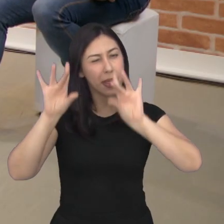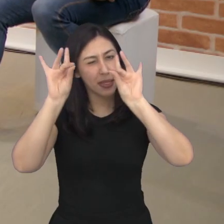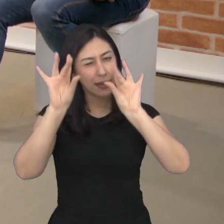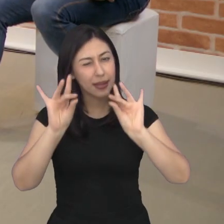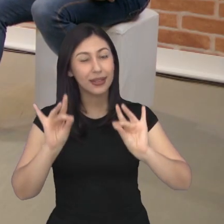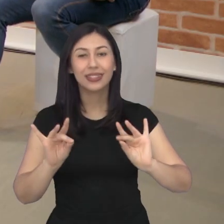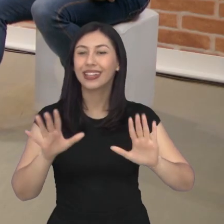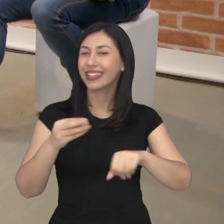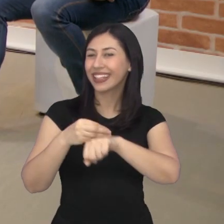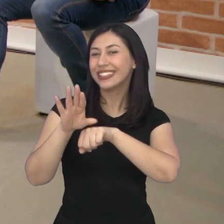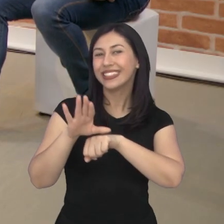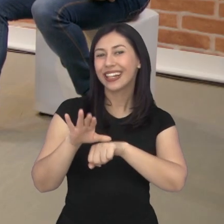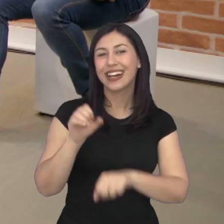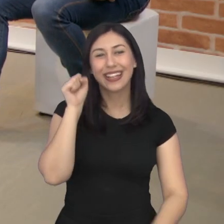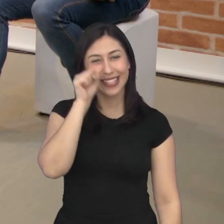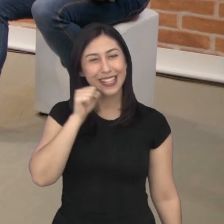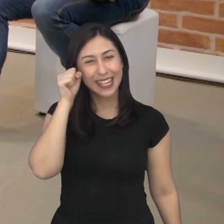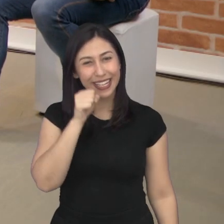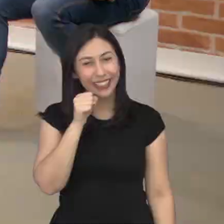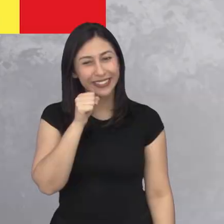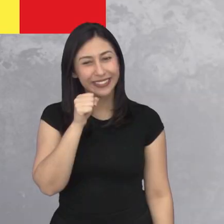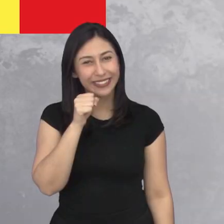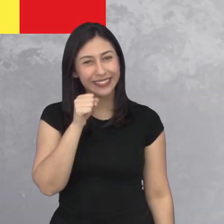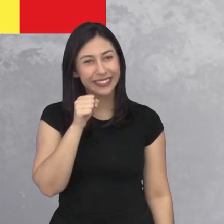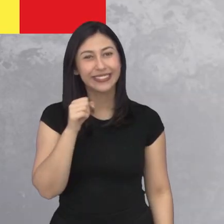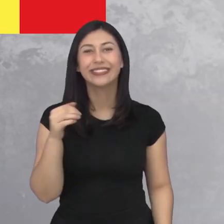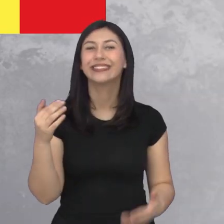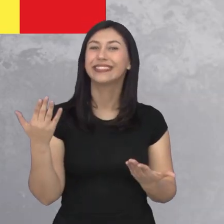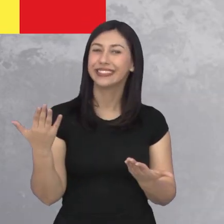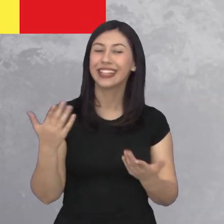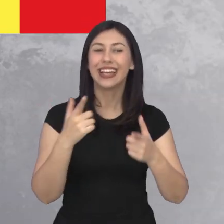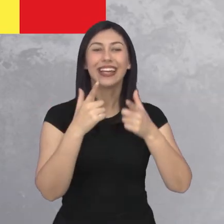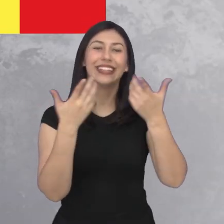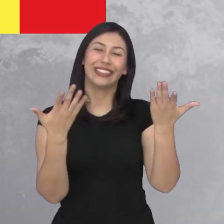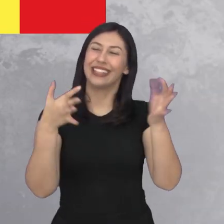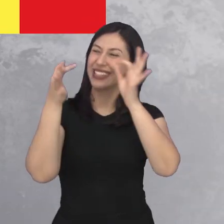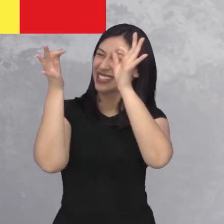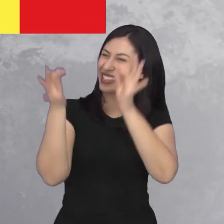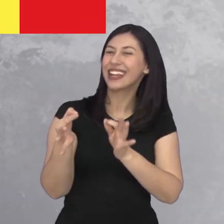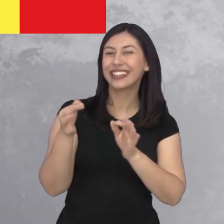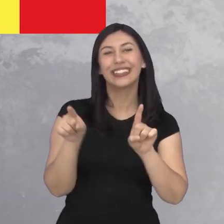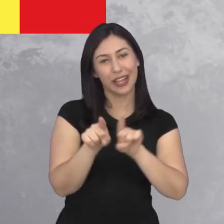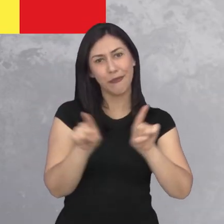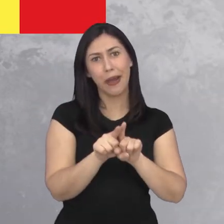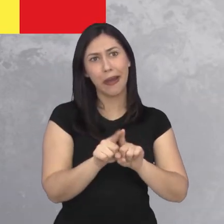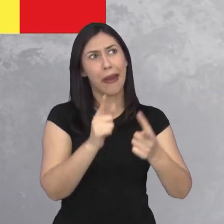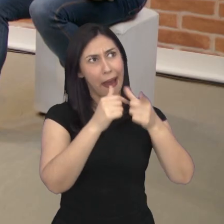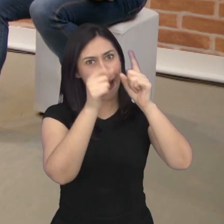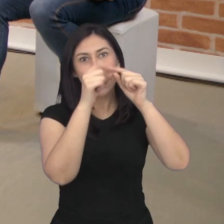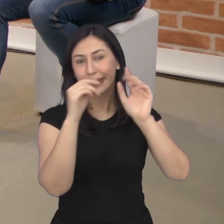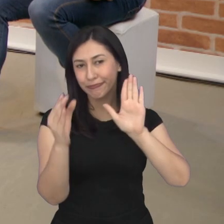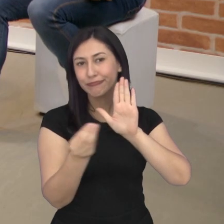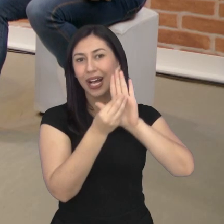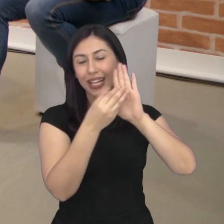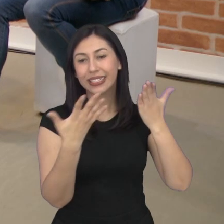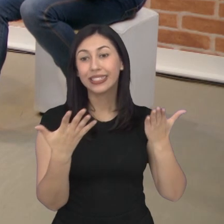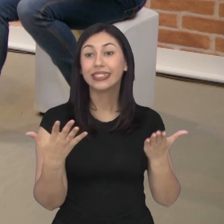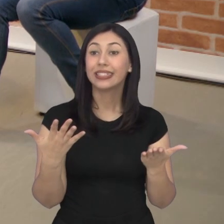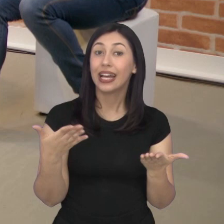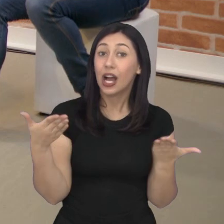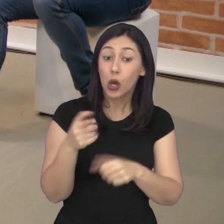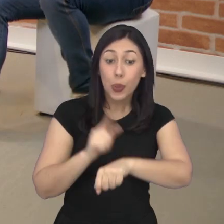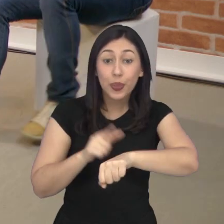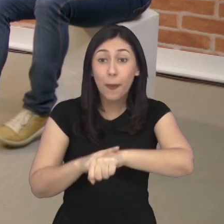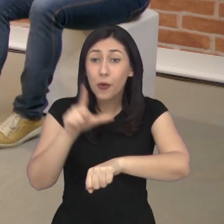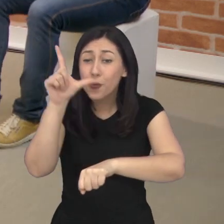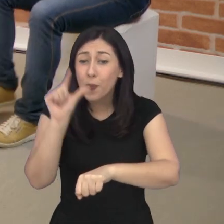algumas variações, né? É. Mas pela dica é legal. E a estrela também tá... Ajudou, hein? Acertou, Ajuda. acertou. Bom,